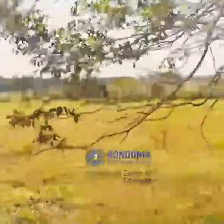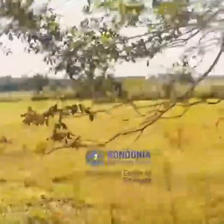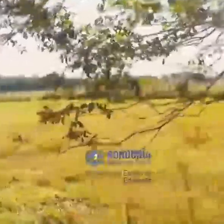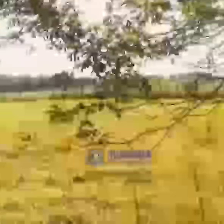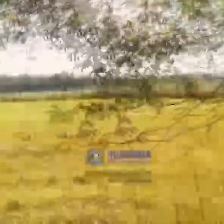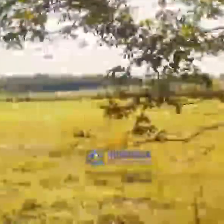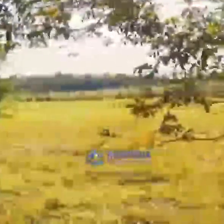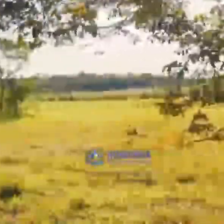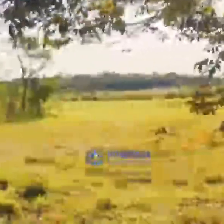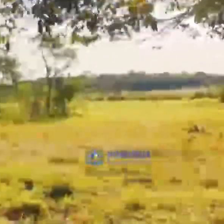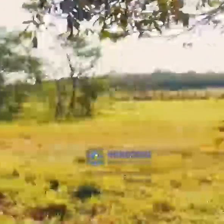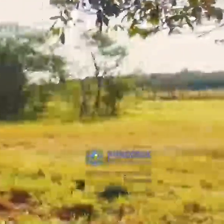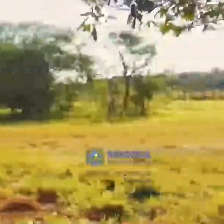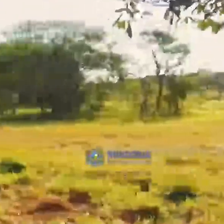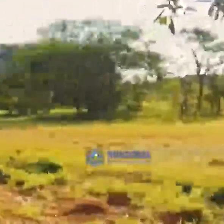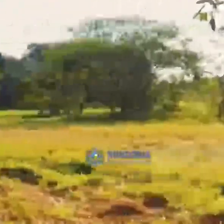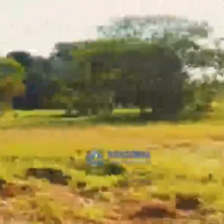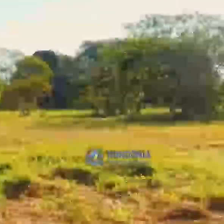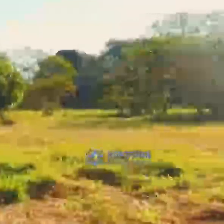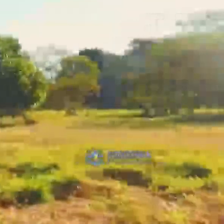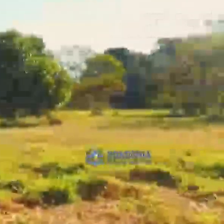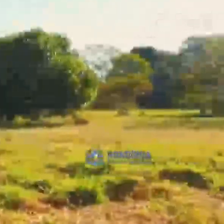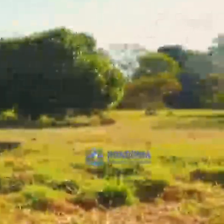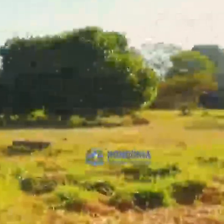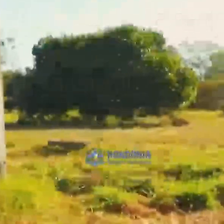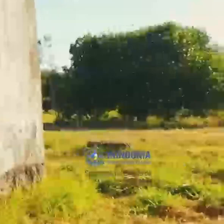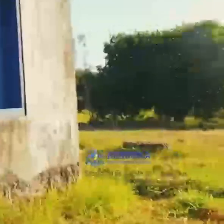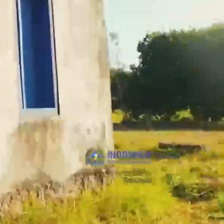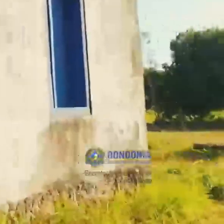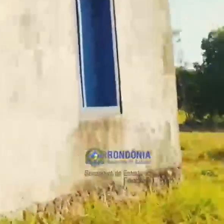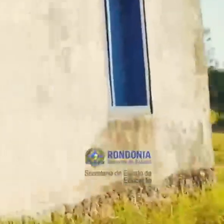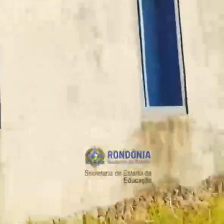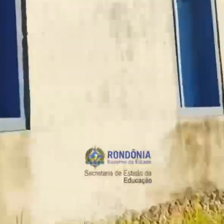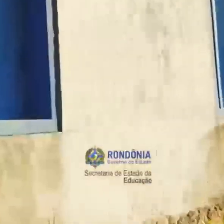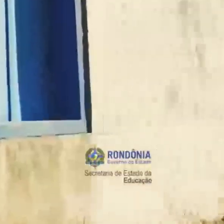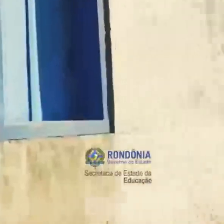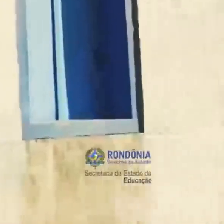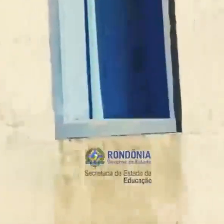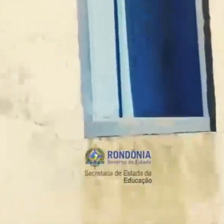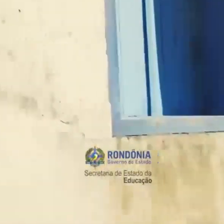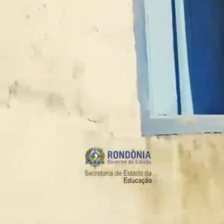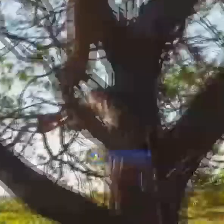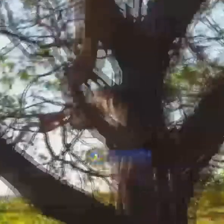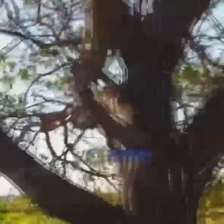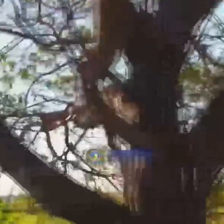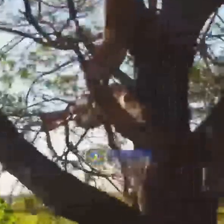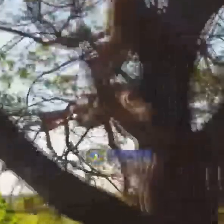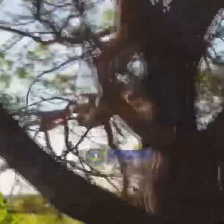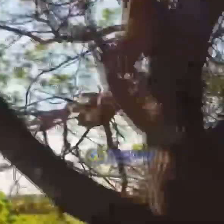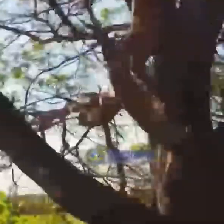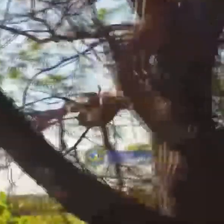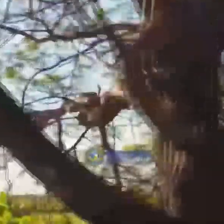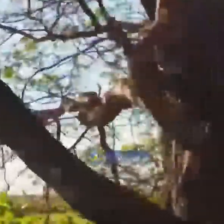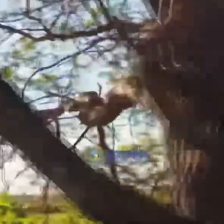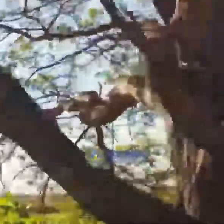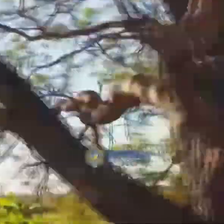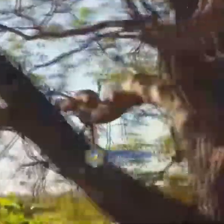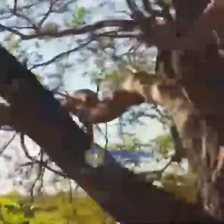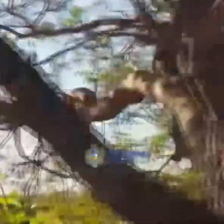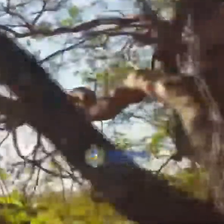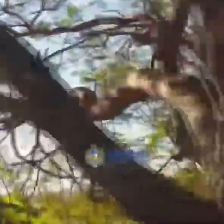de outubro de 1911, é inaugurado a estação telegráfica Álvaro Vilhena, essa que nós estamos hoje